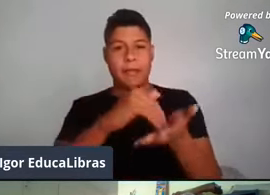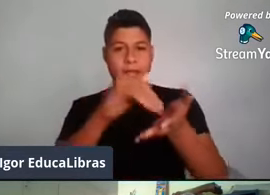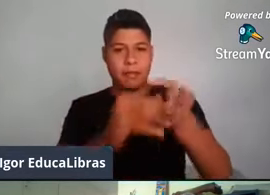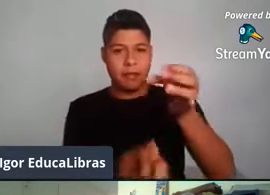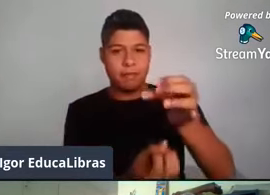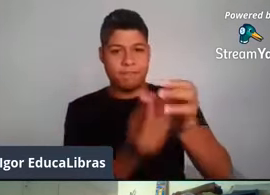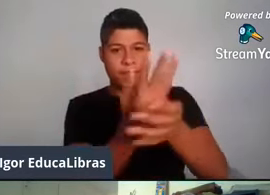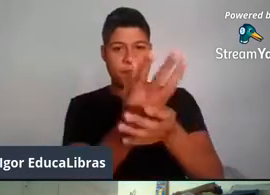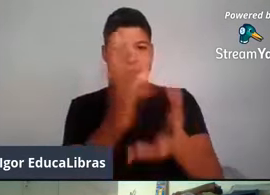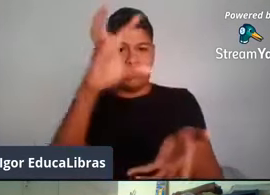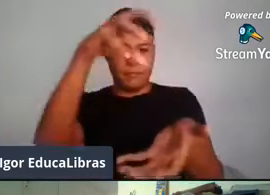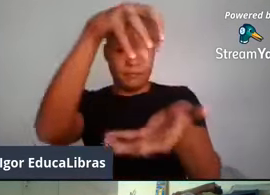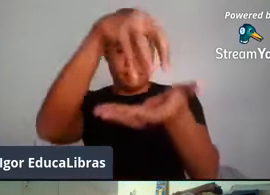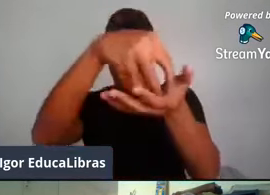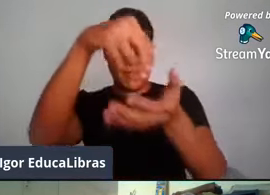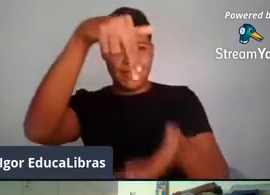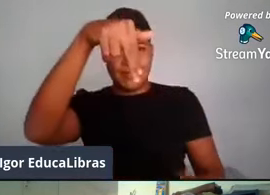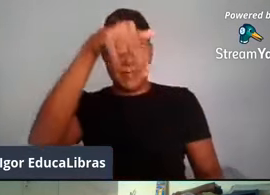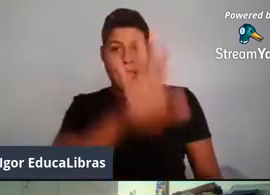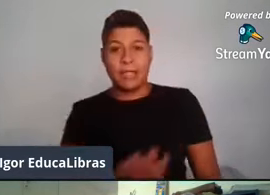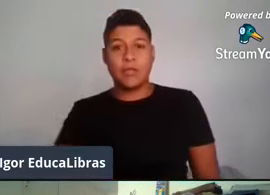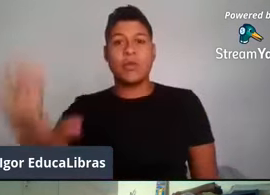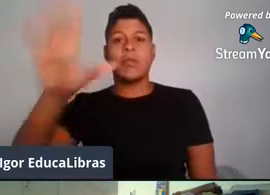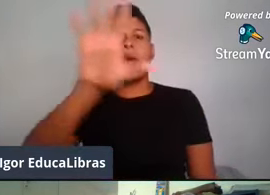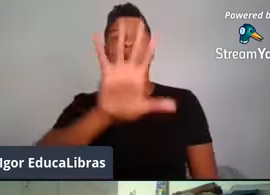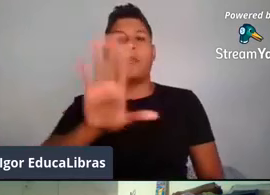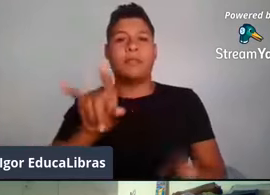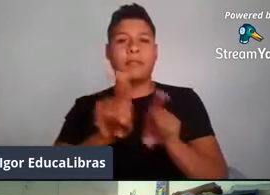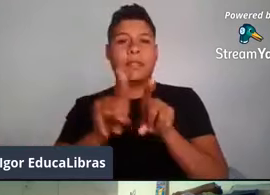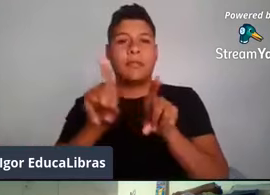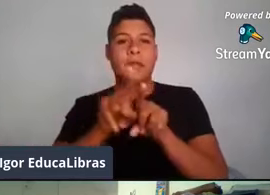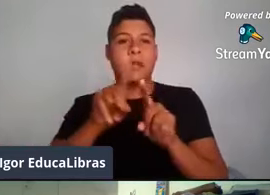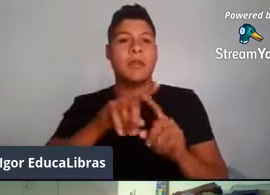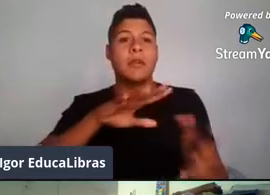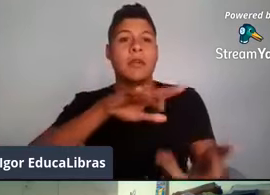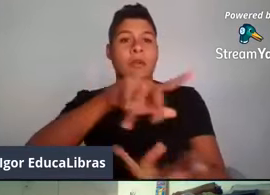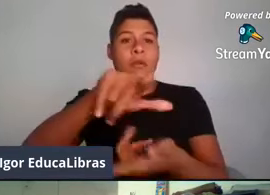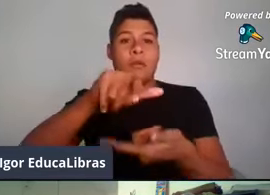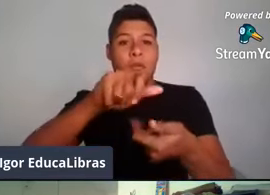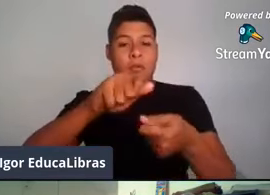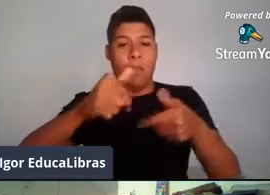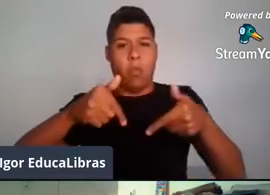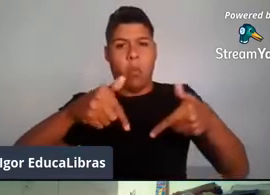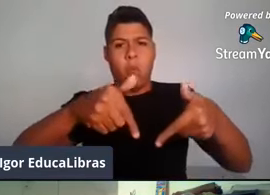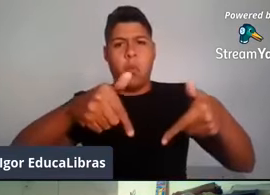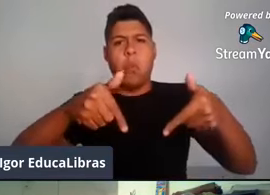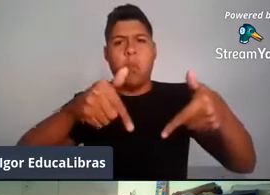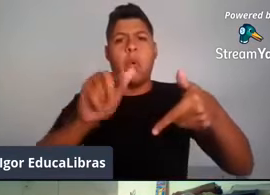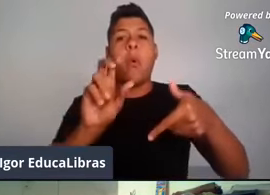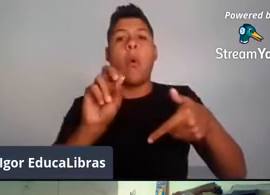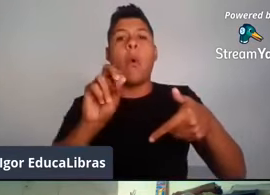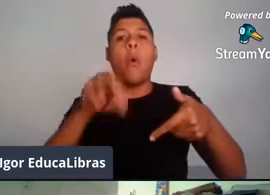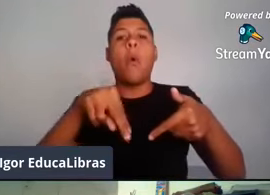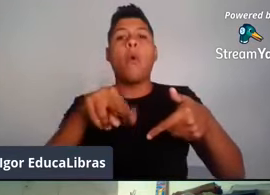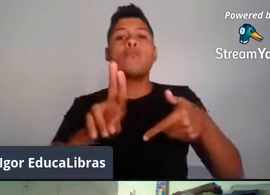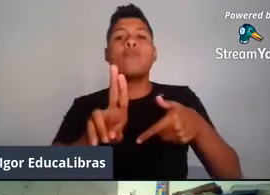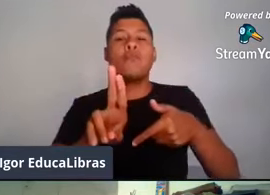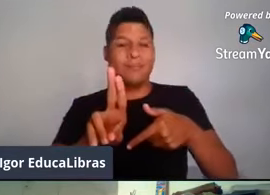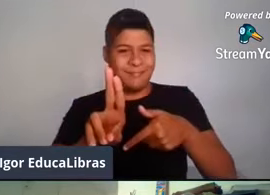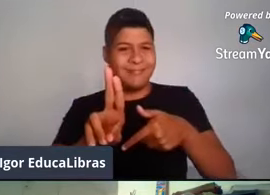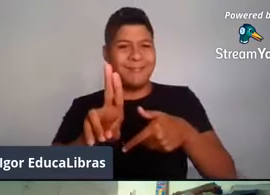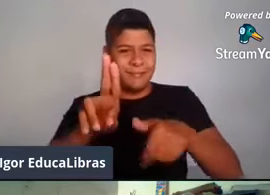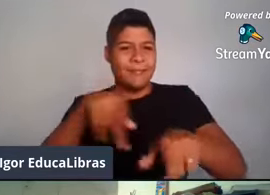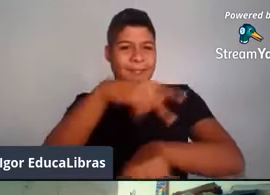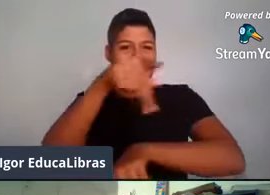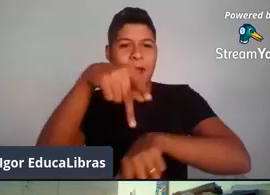nacional e talvez internacional. Uma vez eu, inclusive, defendi na ONU que os países, os estados e